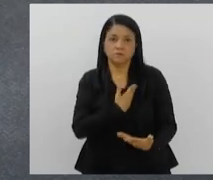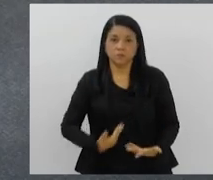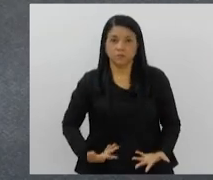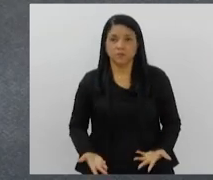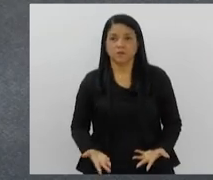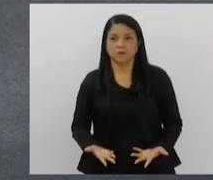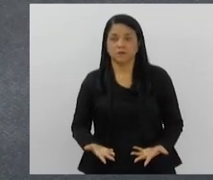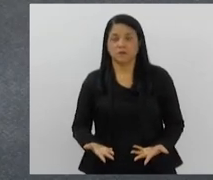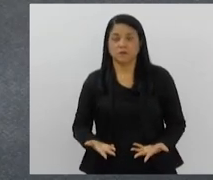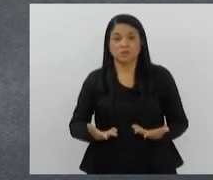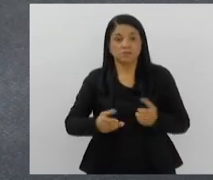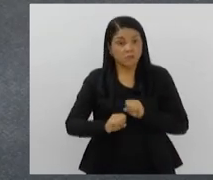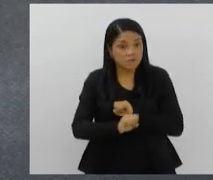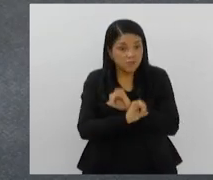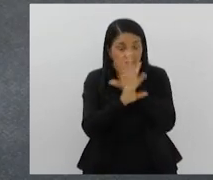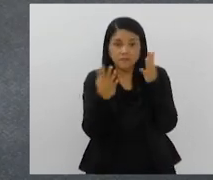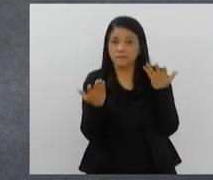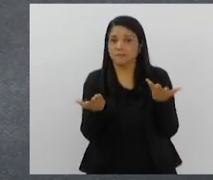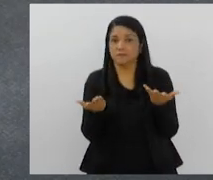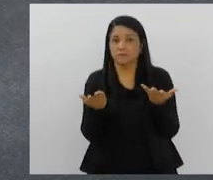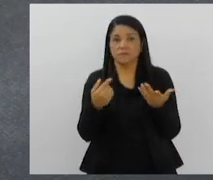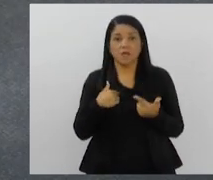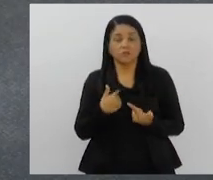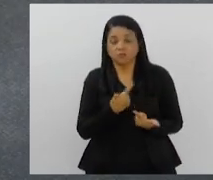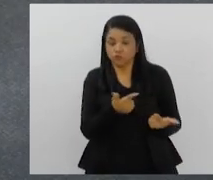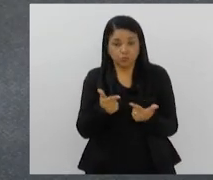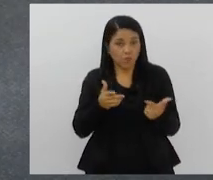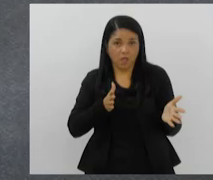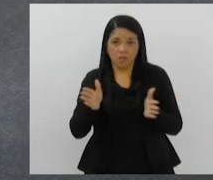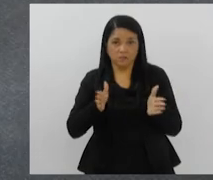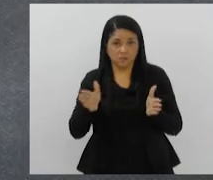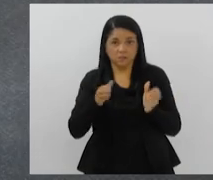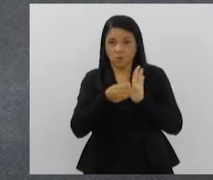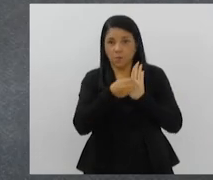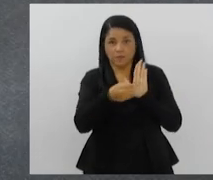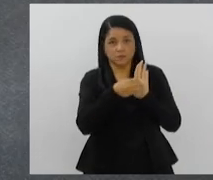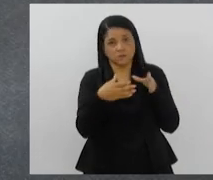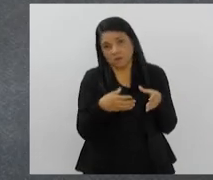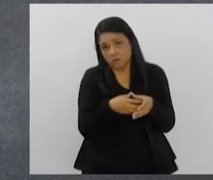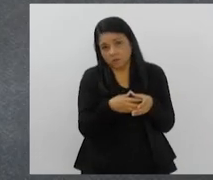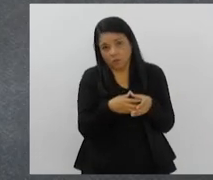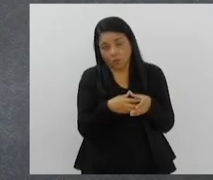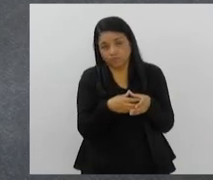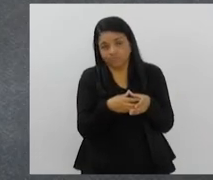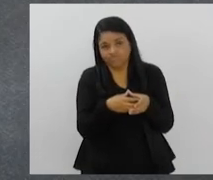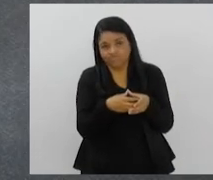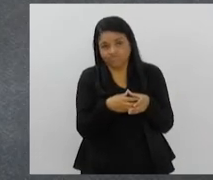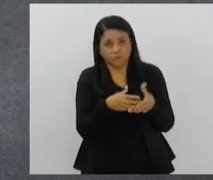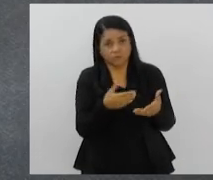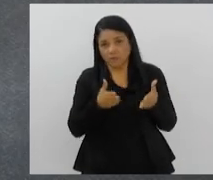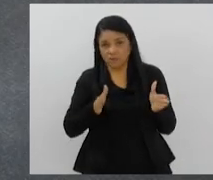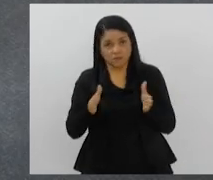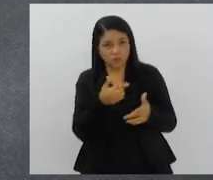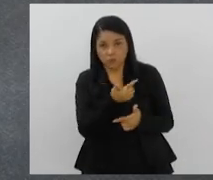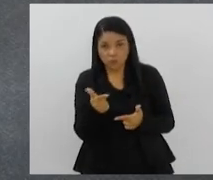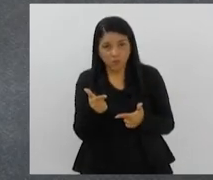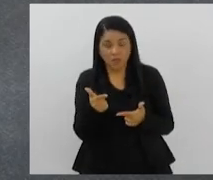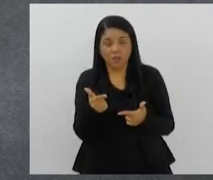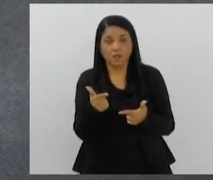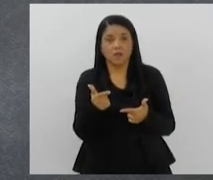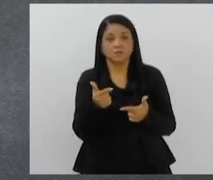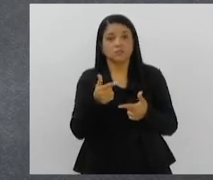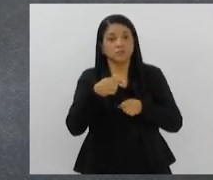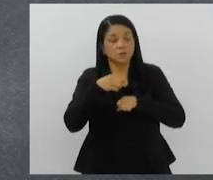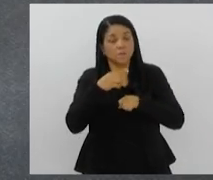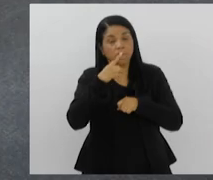A gente queria esclarecimento, porque como a gente também não tem acesso ao parecer da comissão, não ficou claro. A gente só manda na